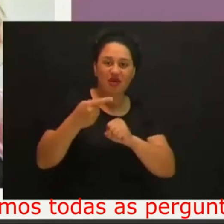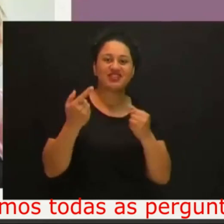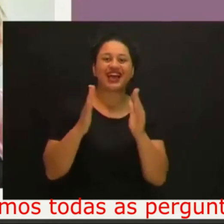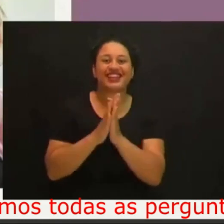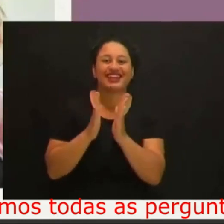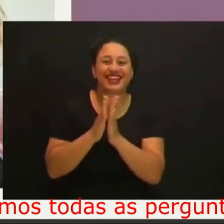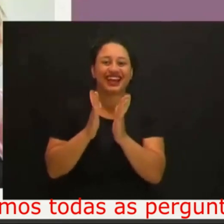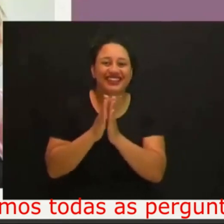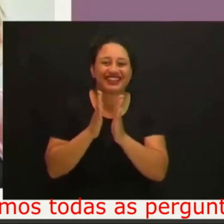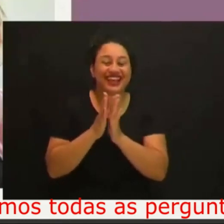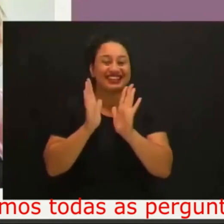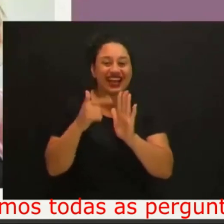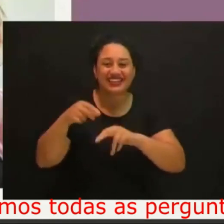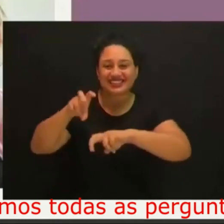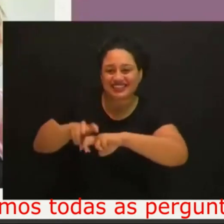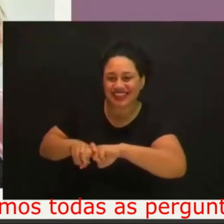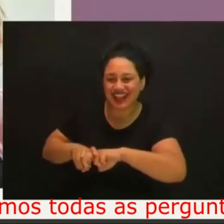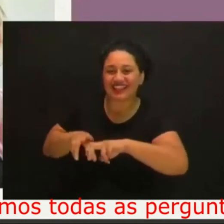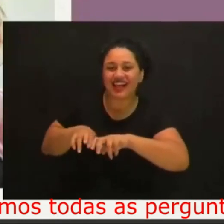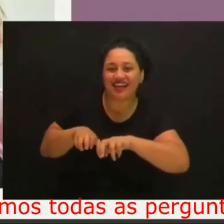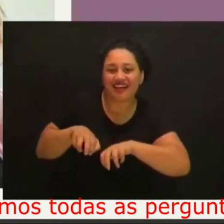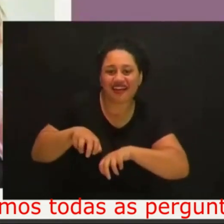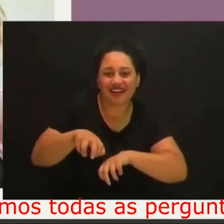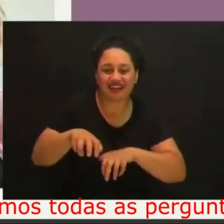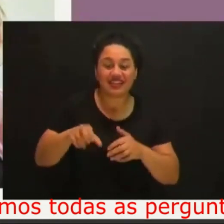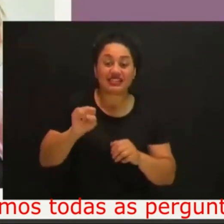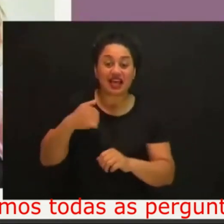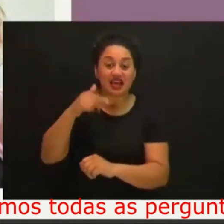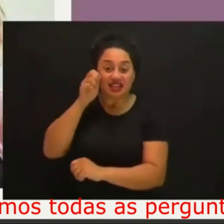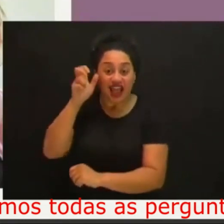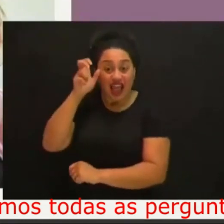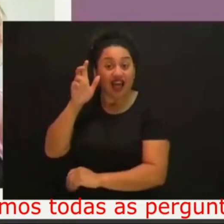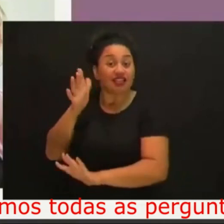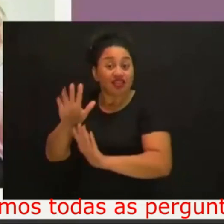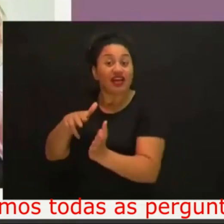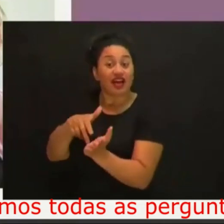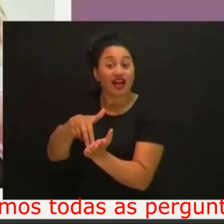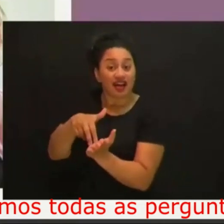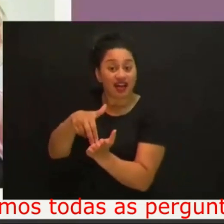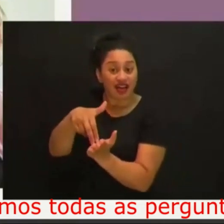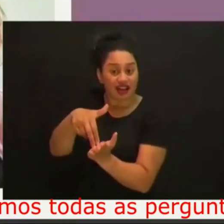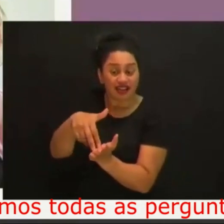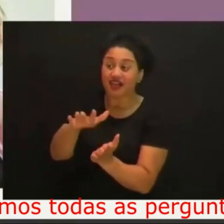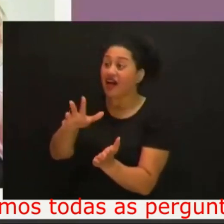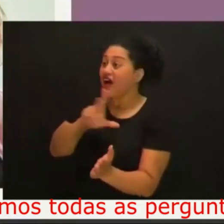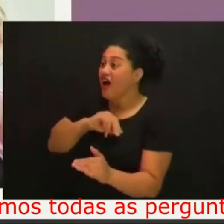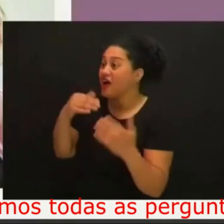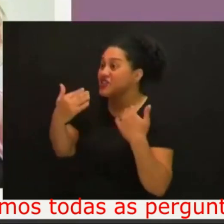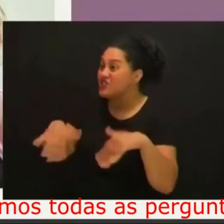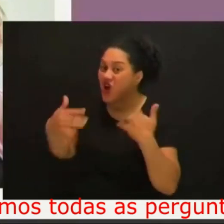palma, ele senta, ele engatinha. Se for mais espertinho, ele até anda. E a gente diz, nossa, como ele